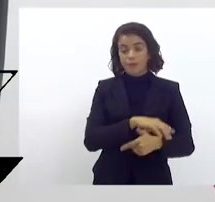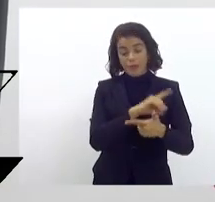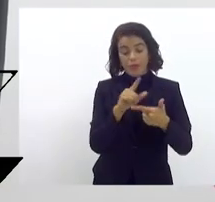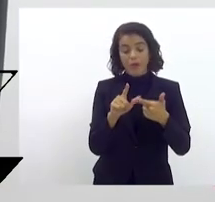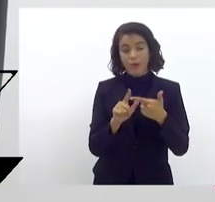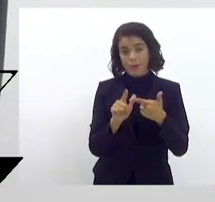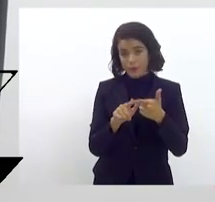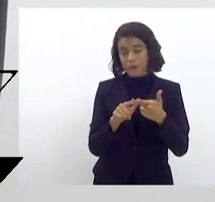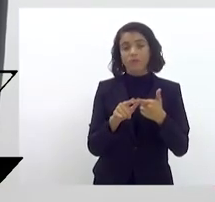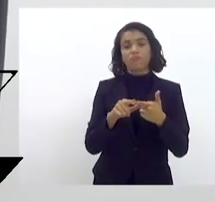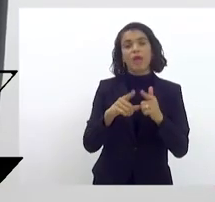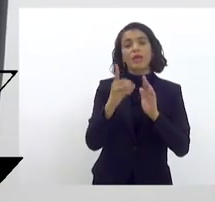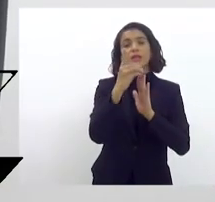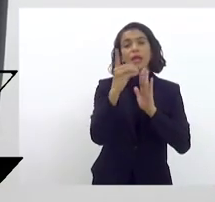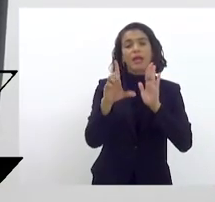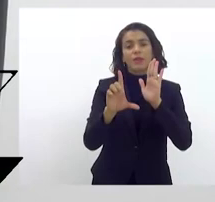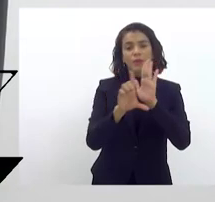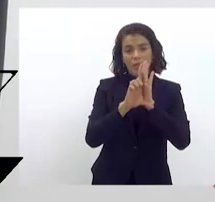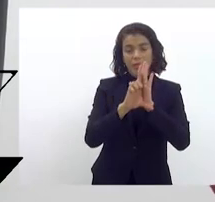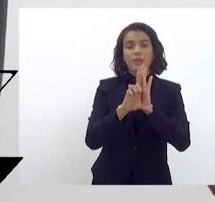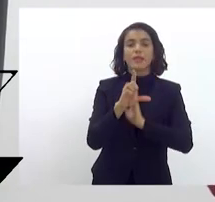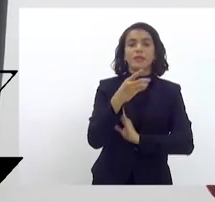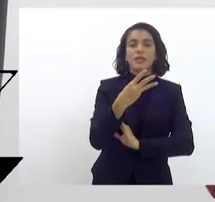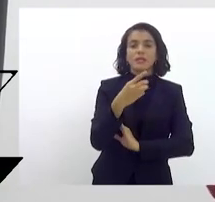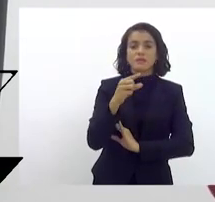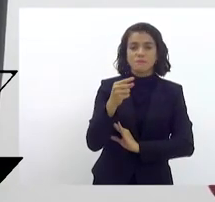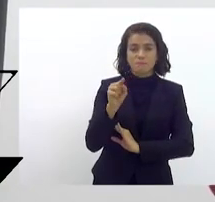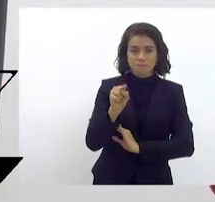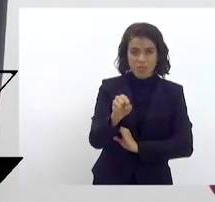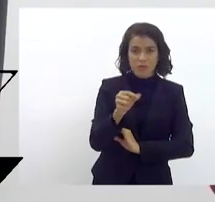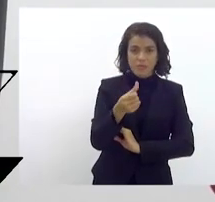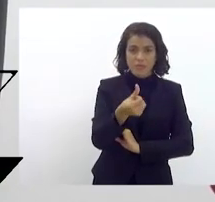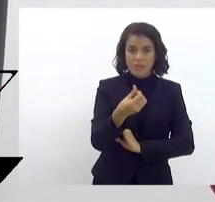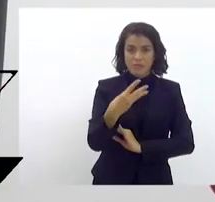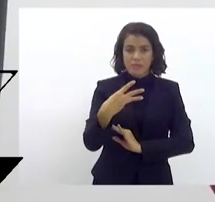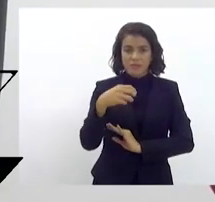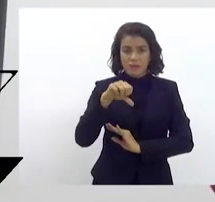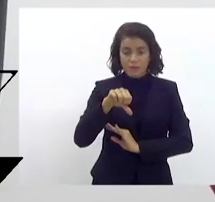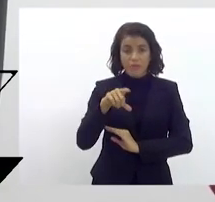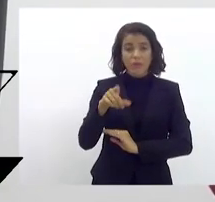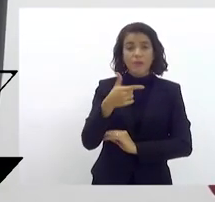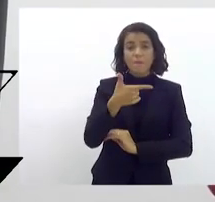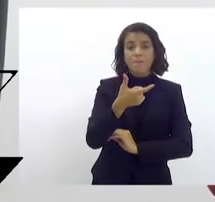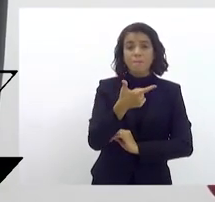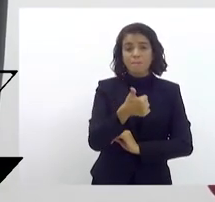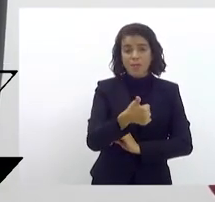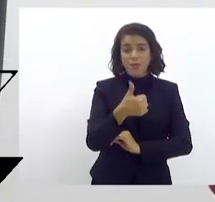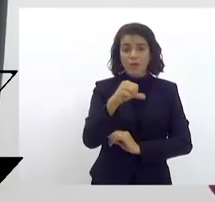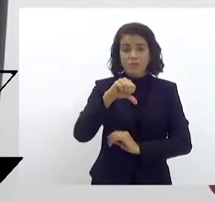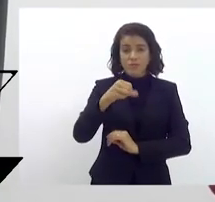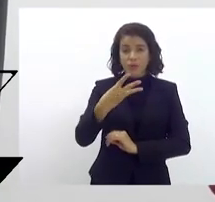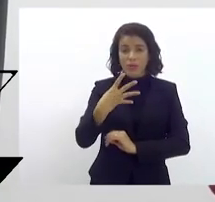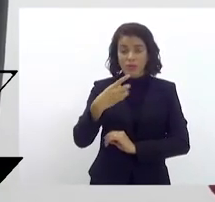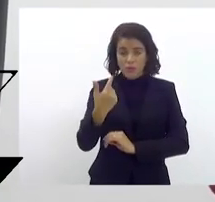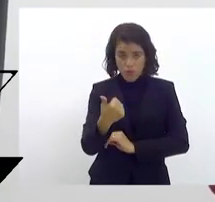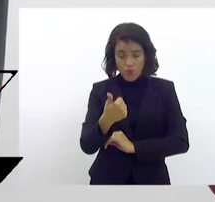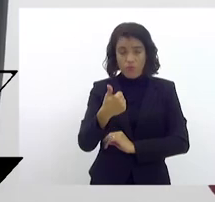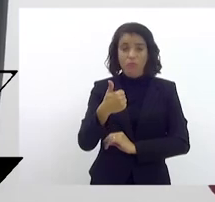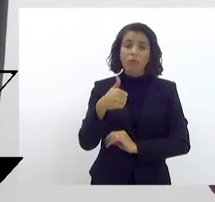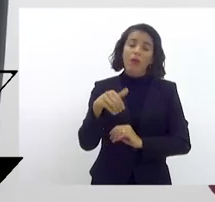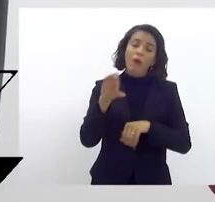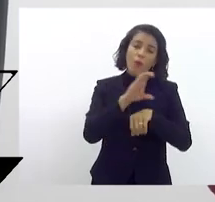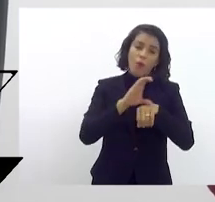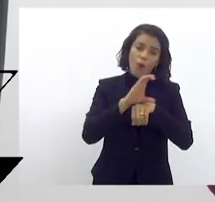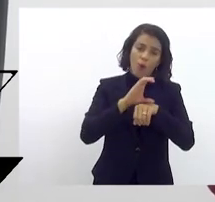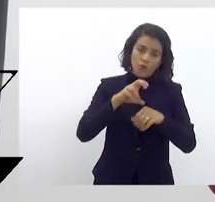outra decreto-lei 3.931 de 11 de Dezembro de 1941 que é o código do processo penal